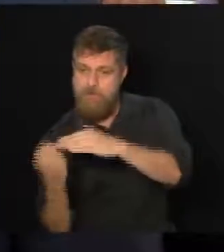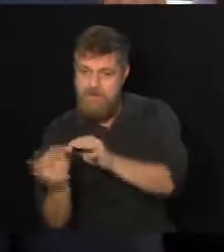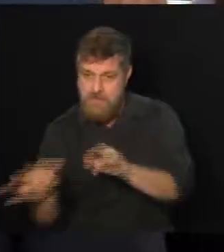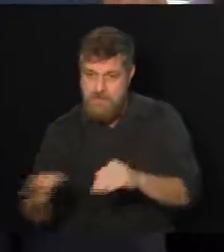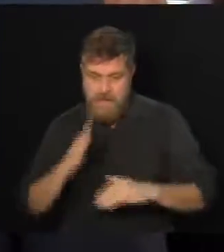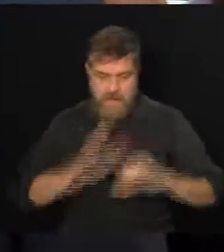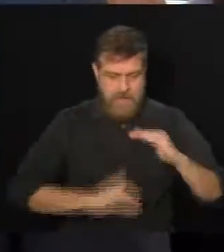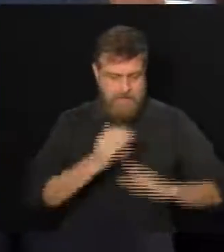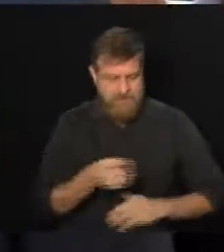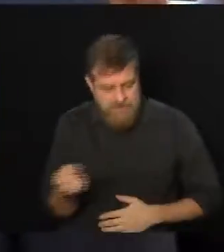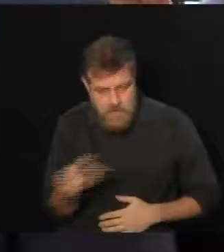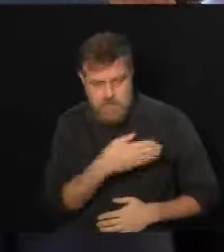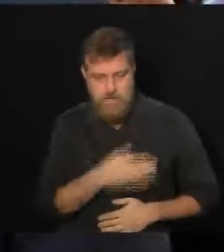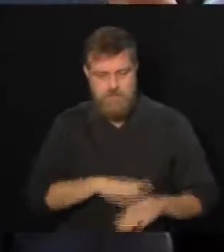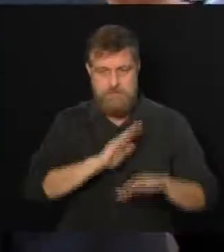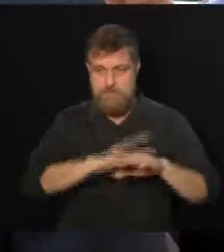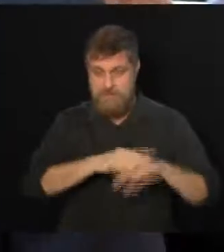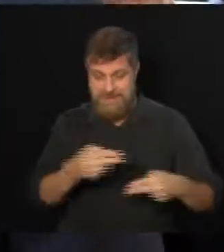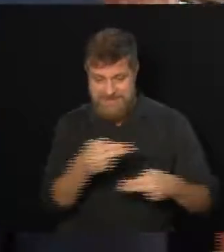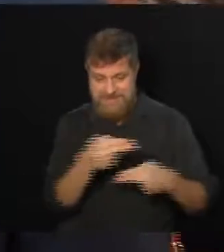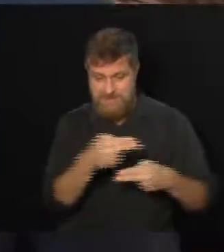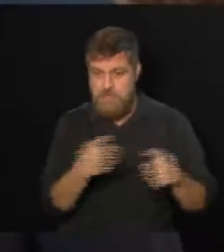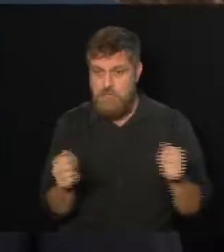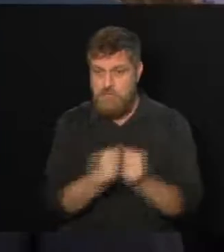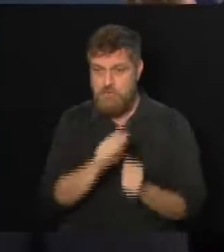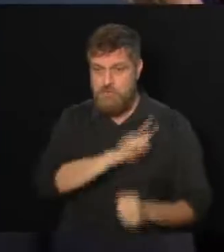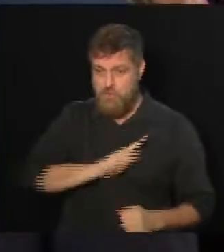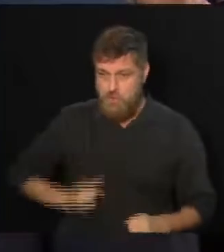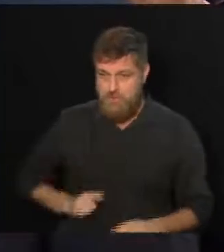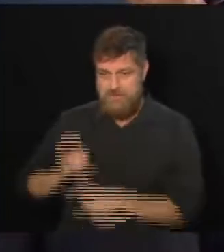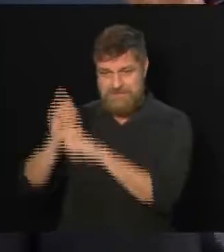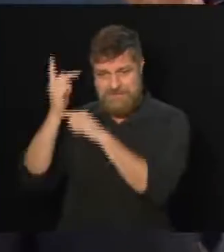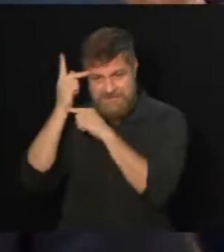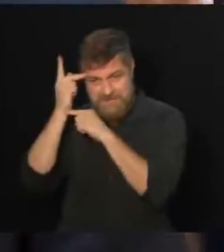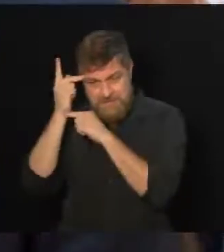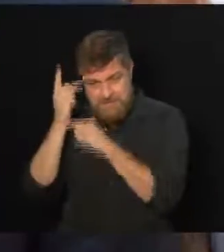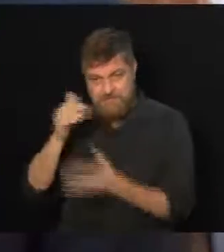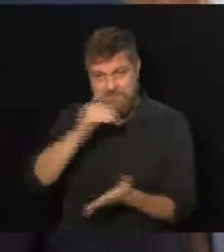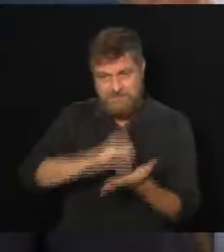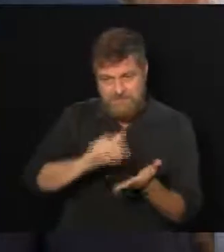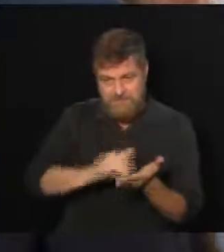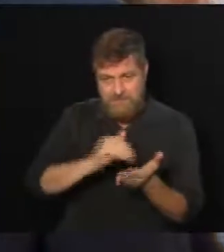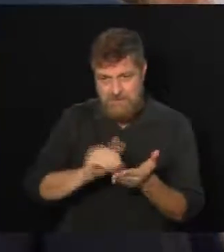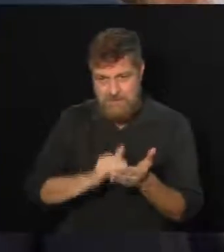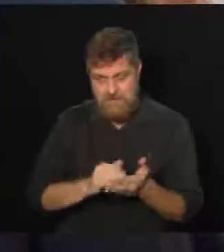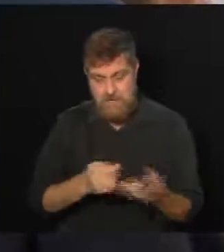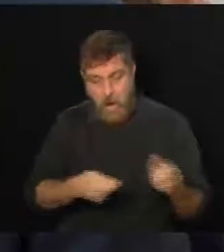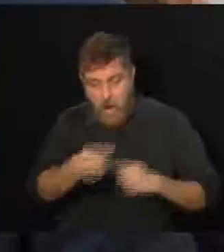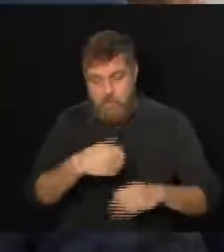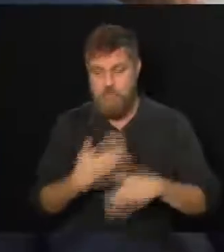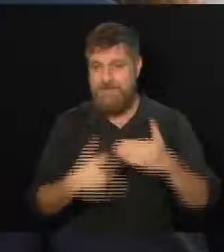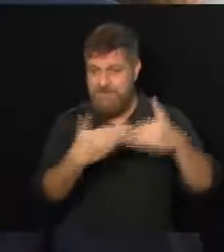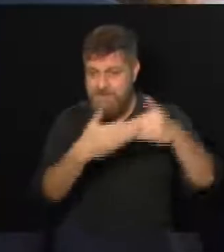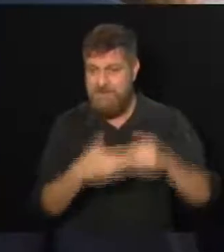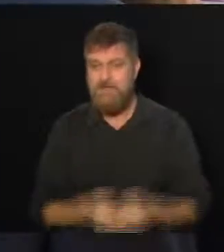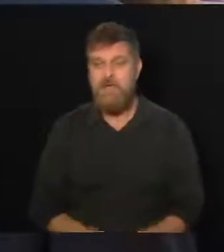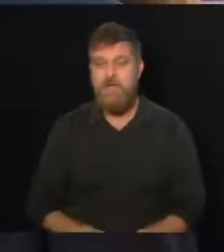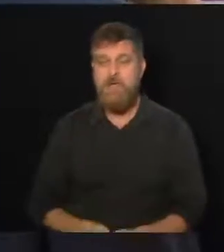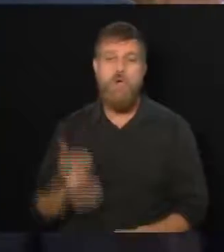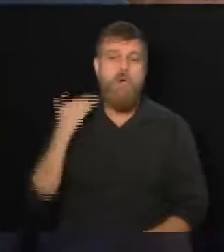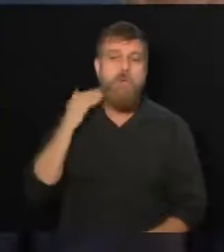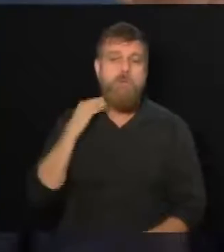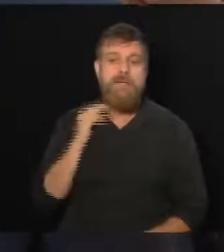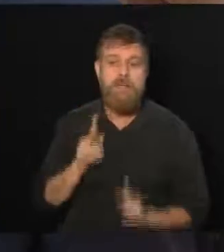do Sebrae, em conjunto com o Governo do Estado, Secretaria de Desenvolvimento Econômico, Banco do